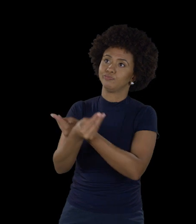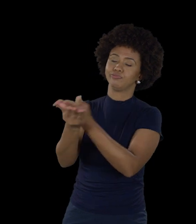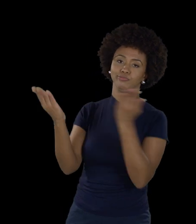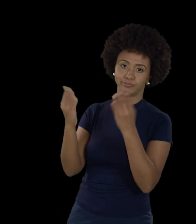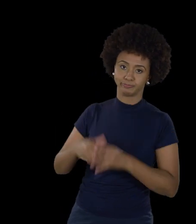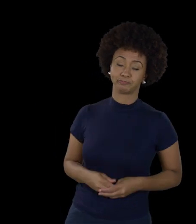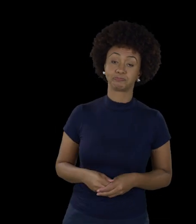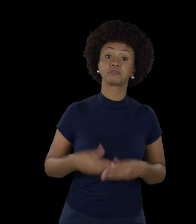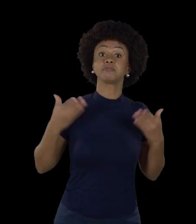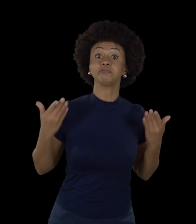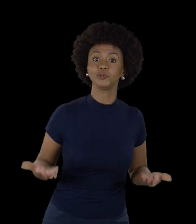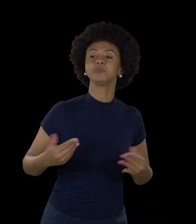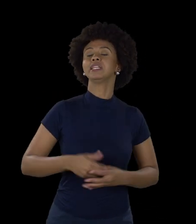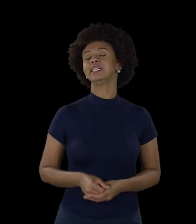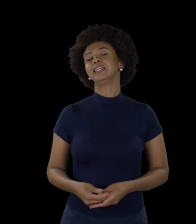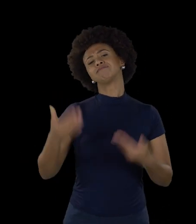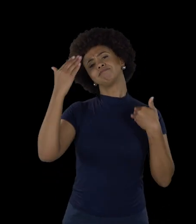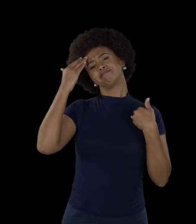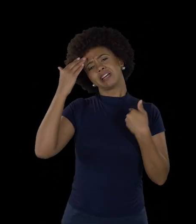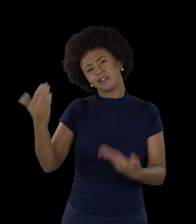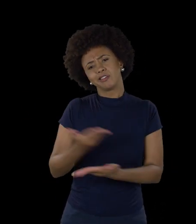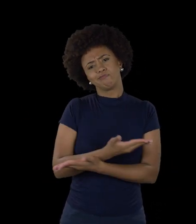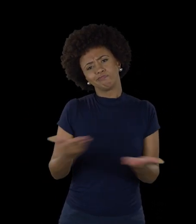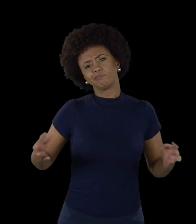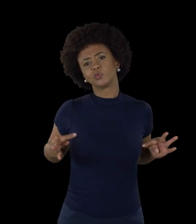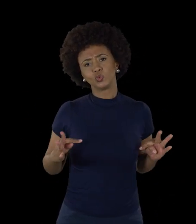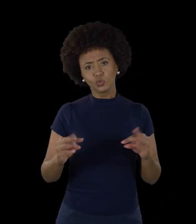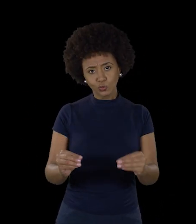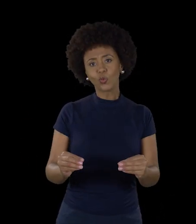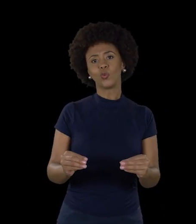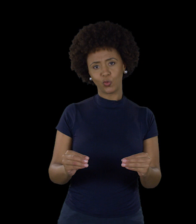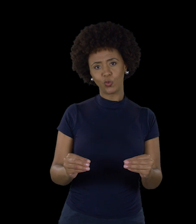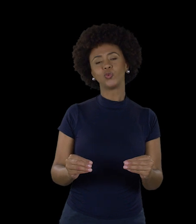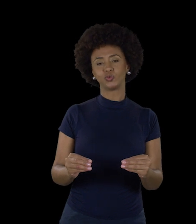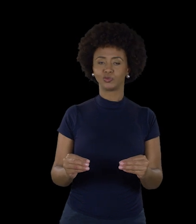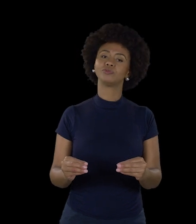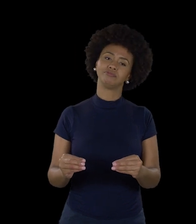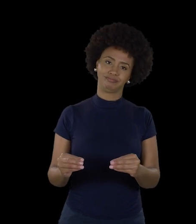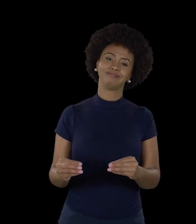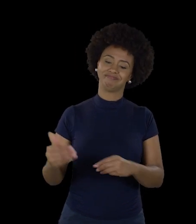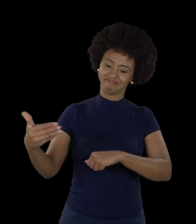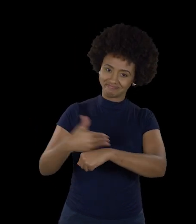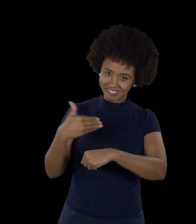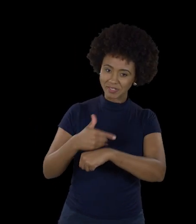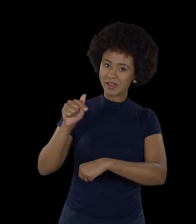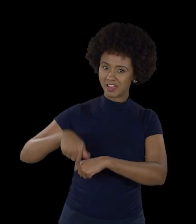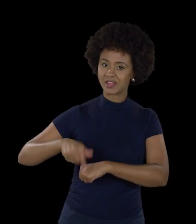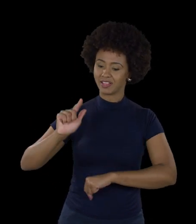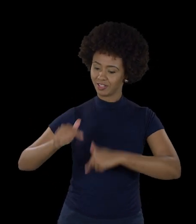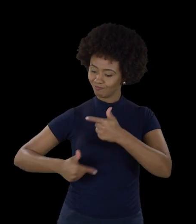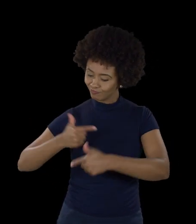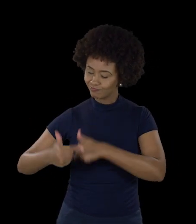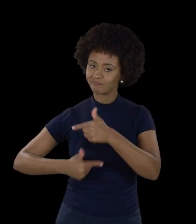Bom, eu quero agradecer todas as pessoas que participaram do desenvolvimento dessa iniciativa.